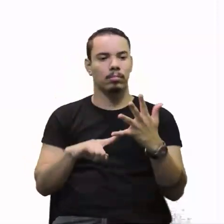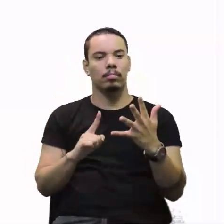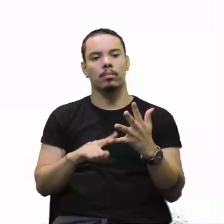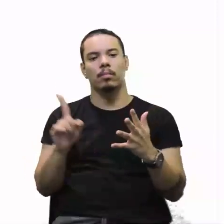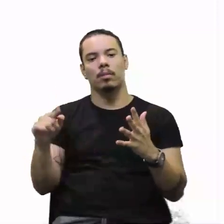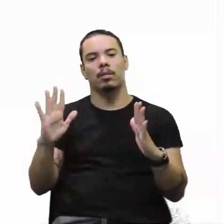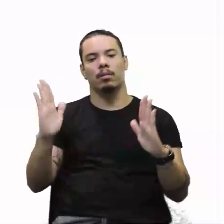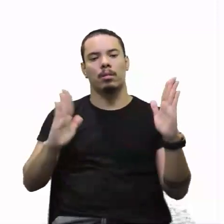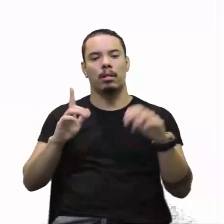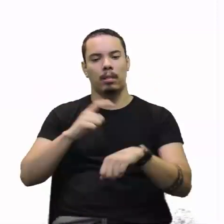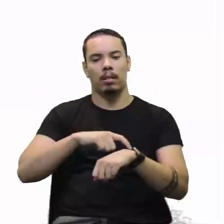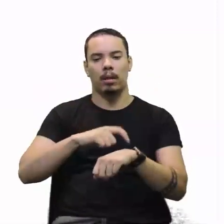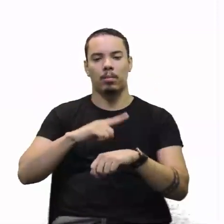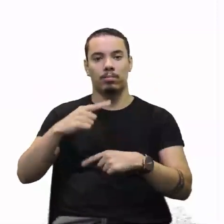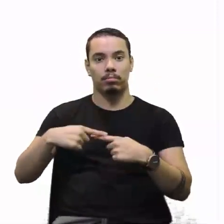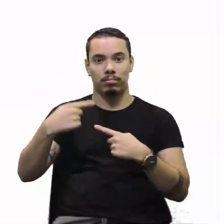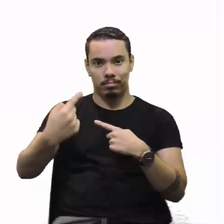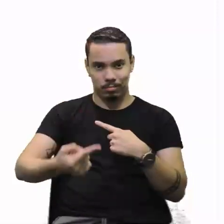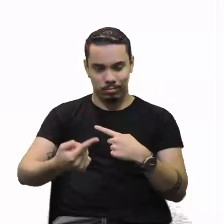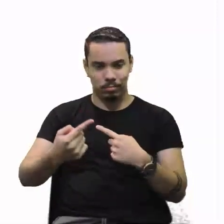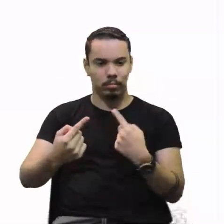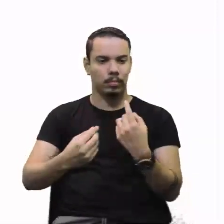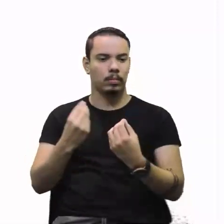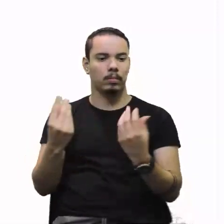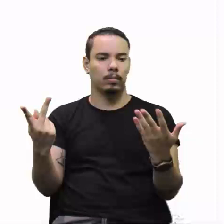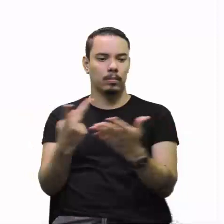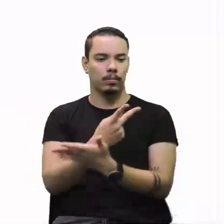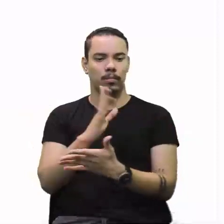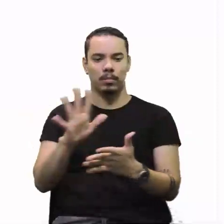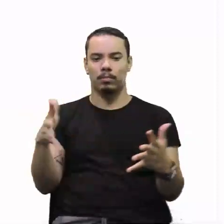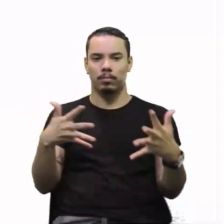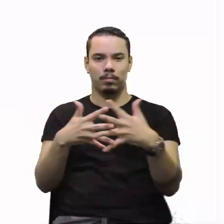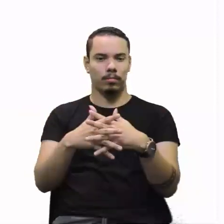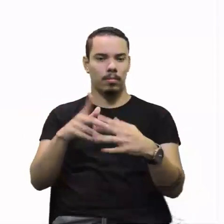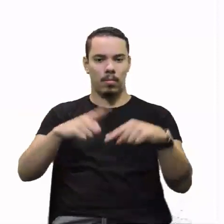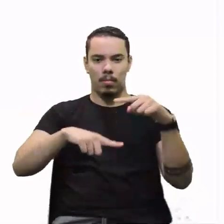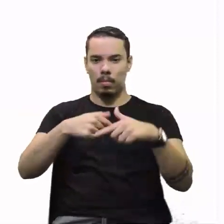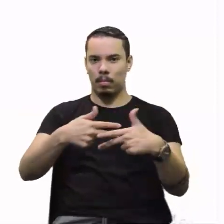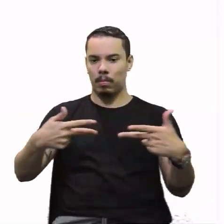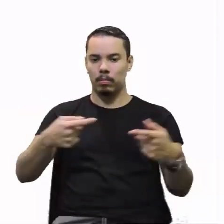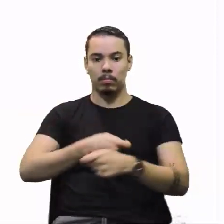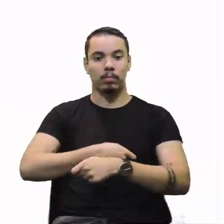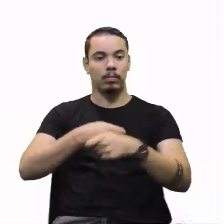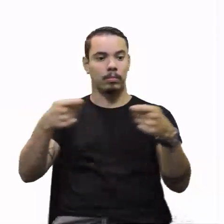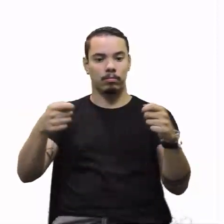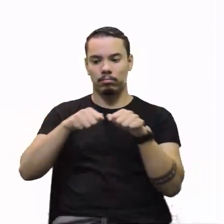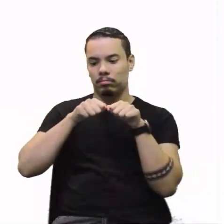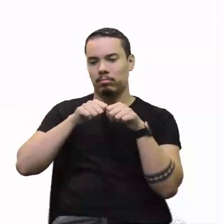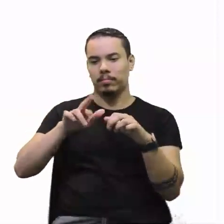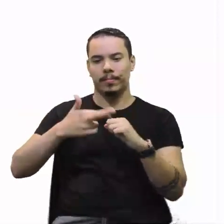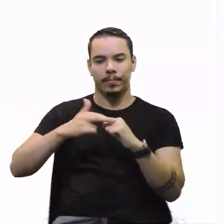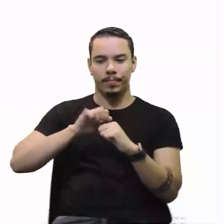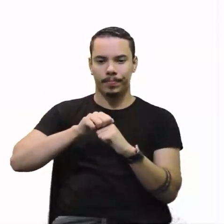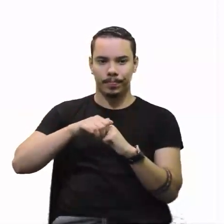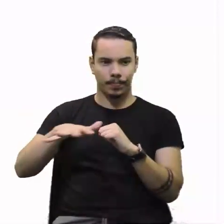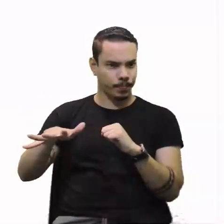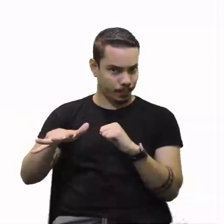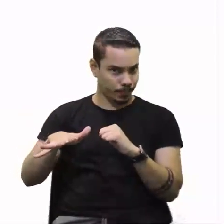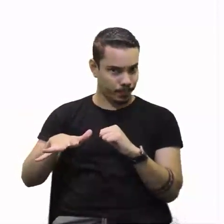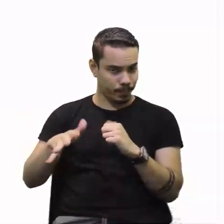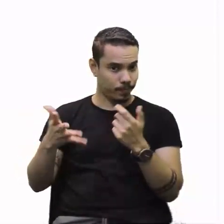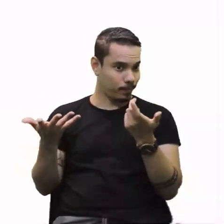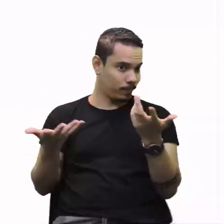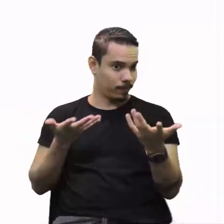O intervalo de tempo após a esterilização é suficiente para o material não emitir, né, mais